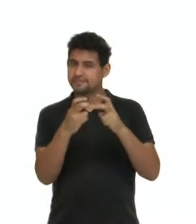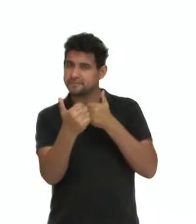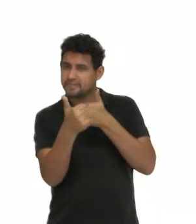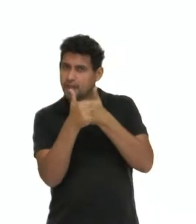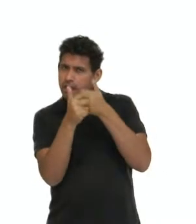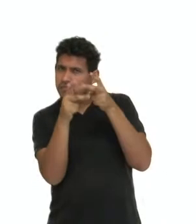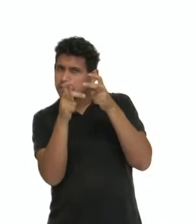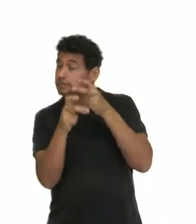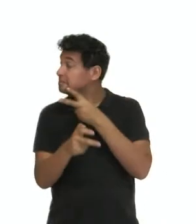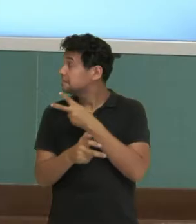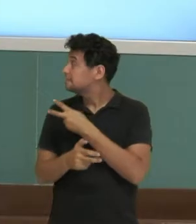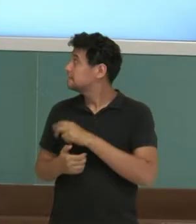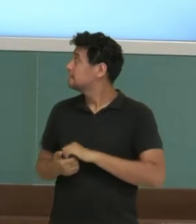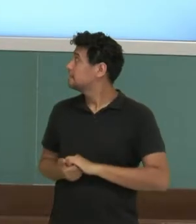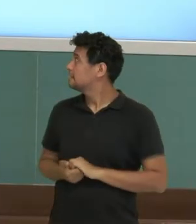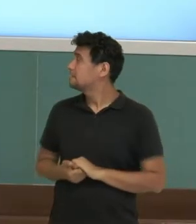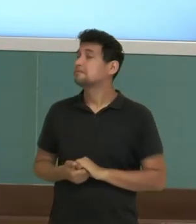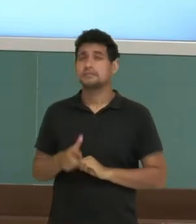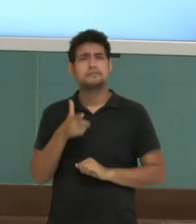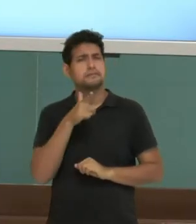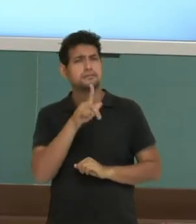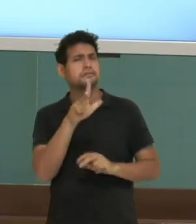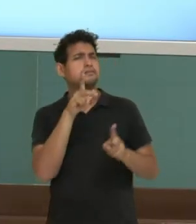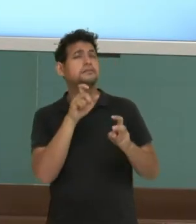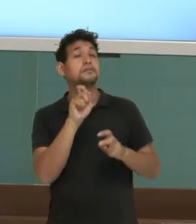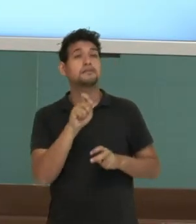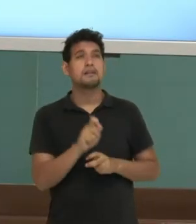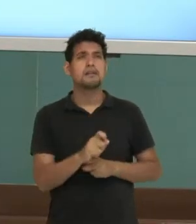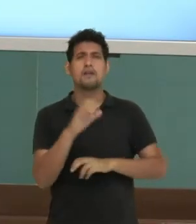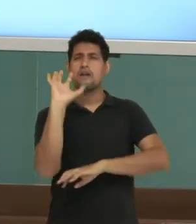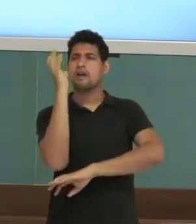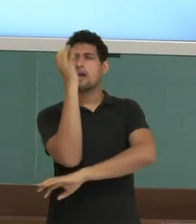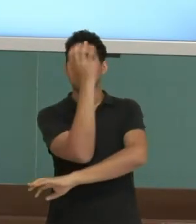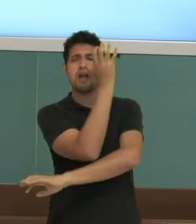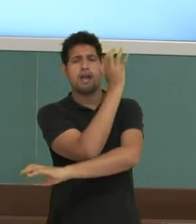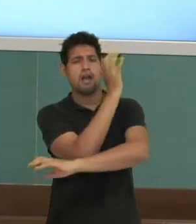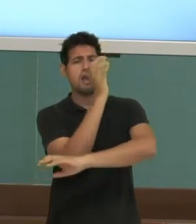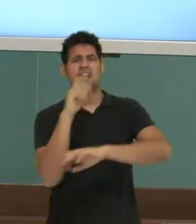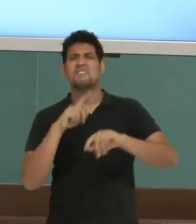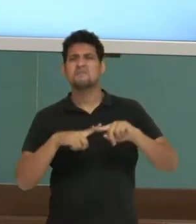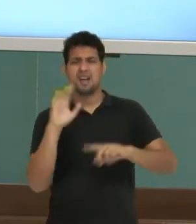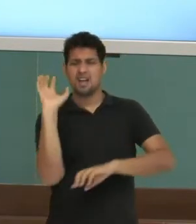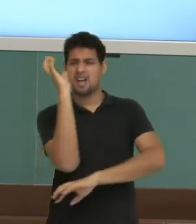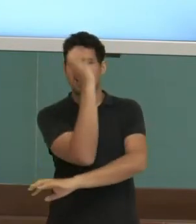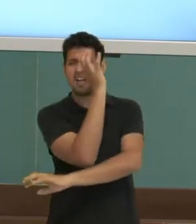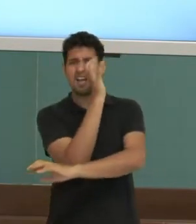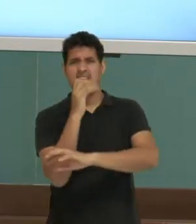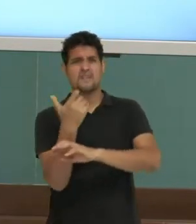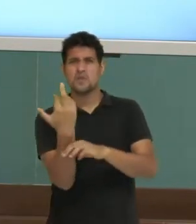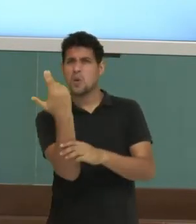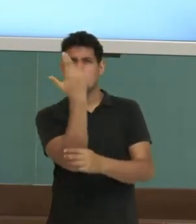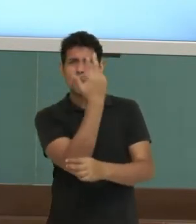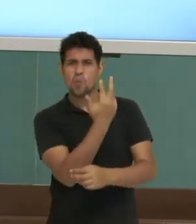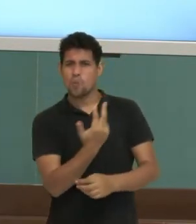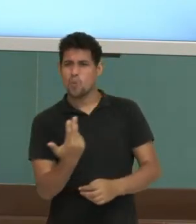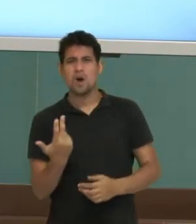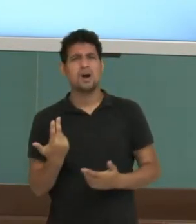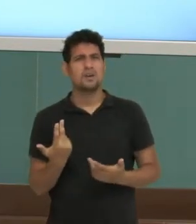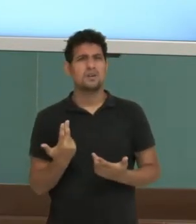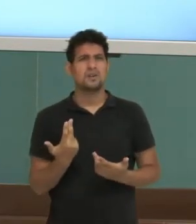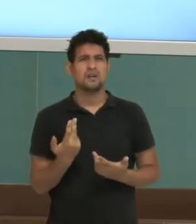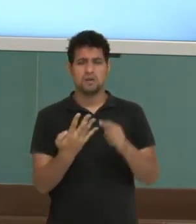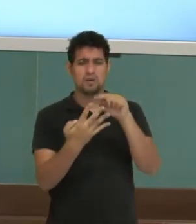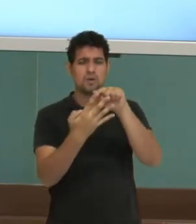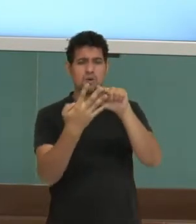pertinho? Ah, eu consigo ver árvores. Mas será que essas árvores estão iguais nos